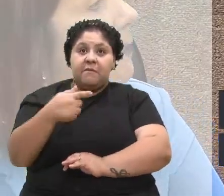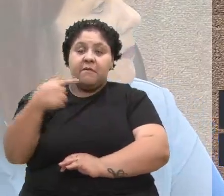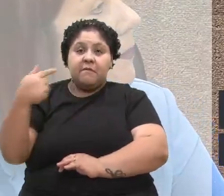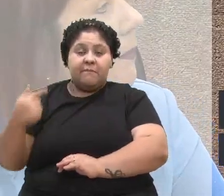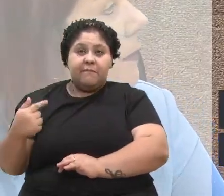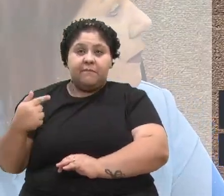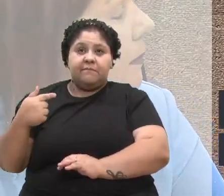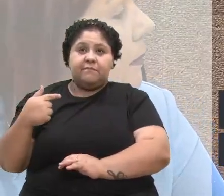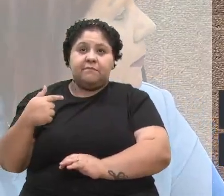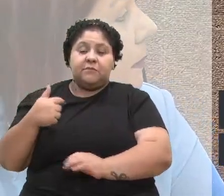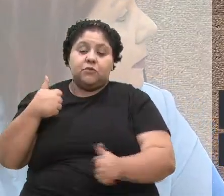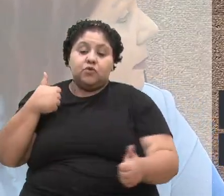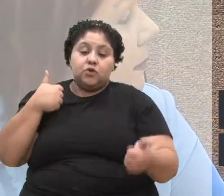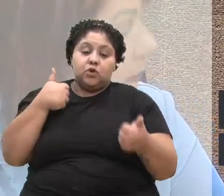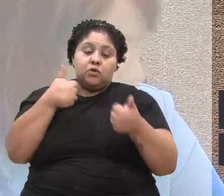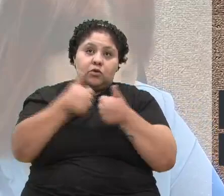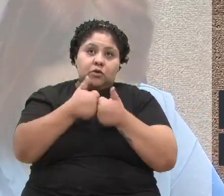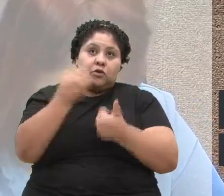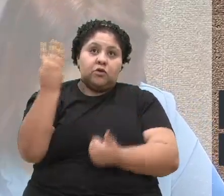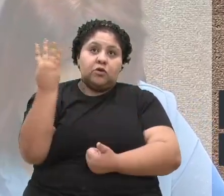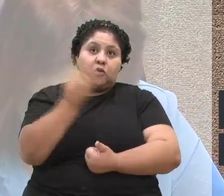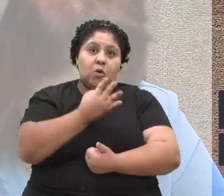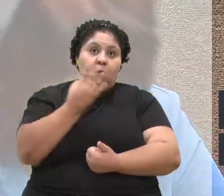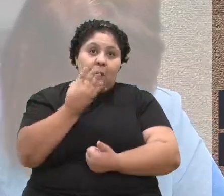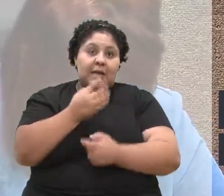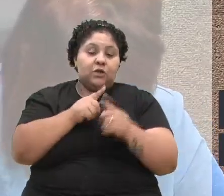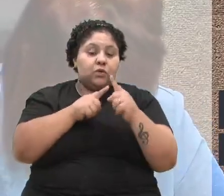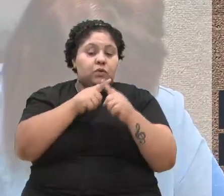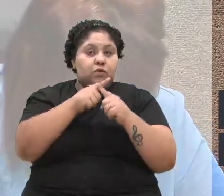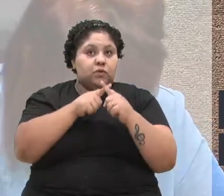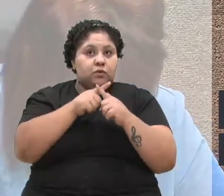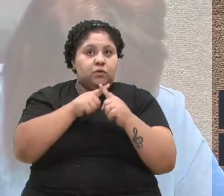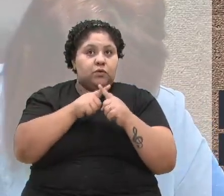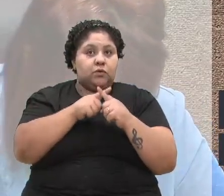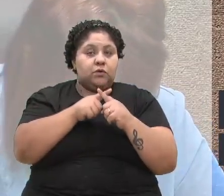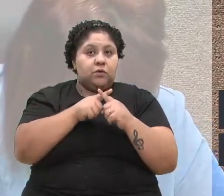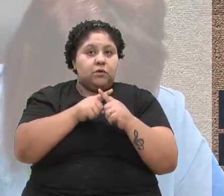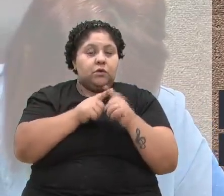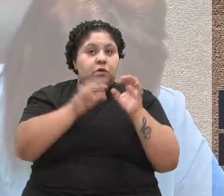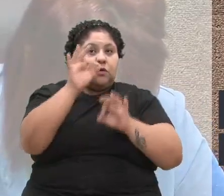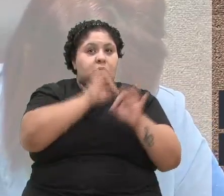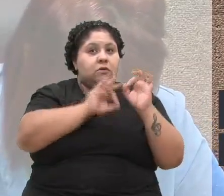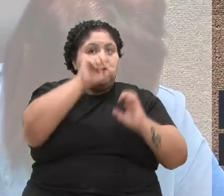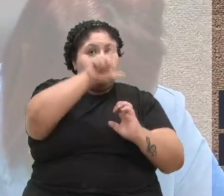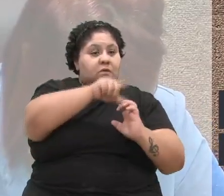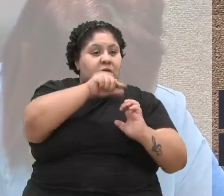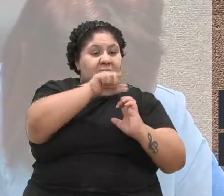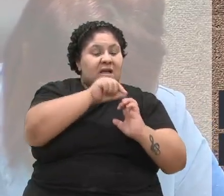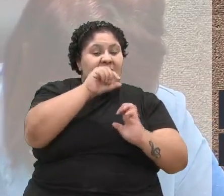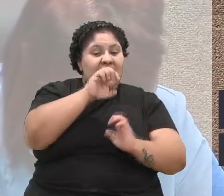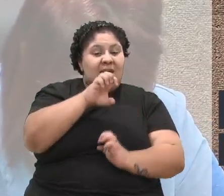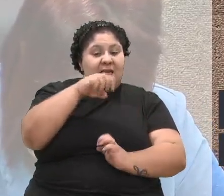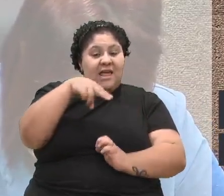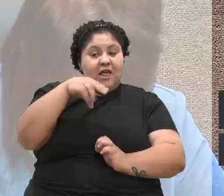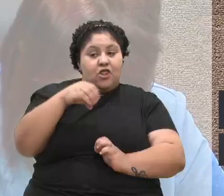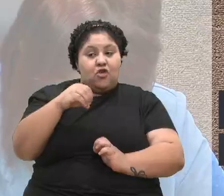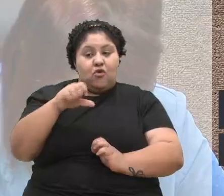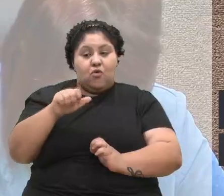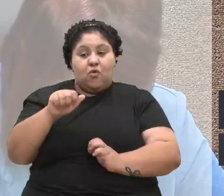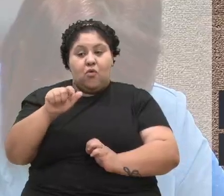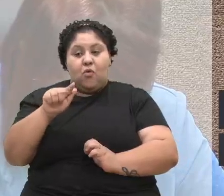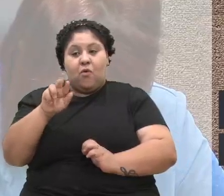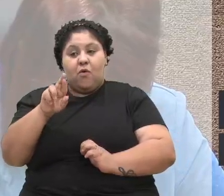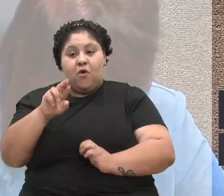1977, juntamente com 4 sócios, Fernandes montou a empresa Enoagro, com o